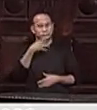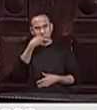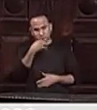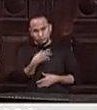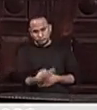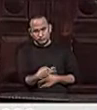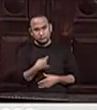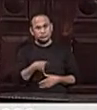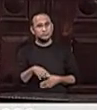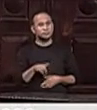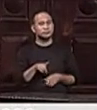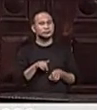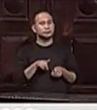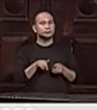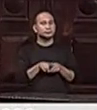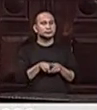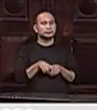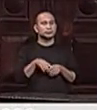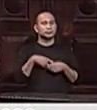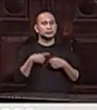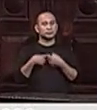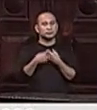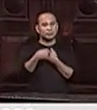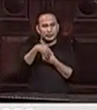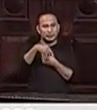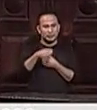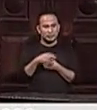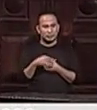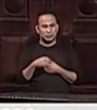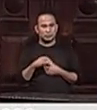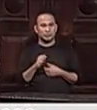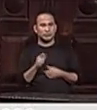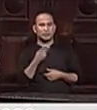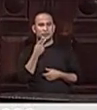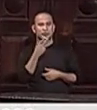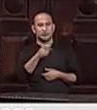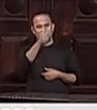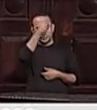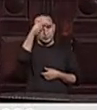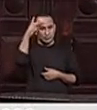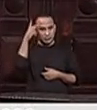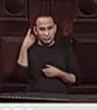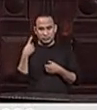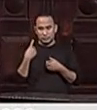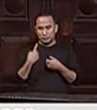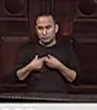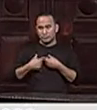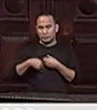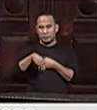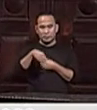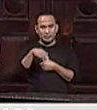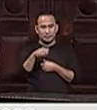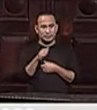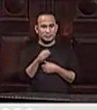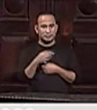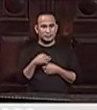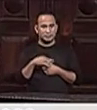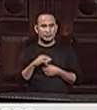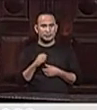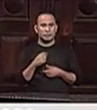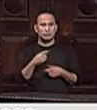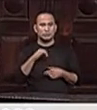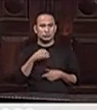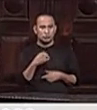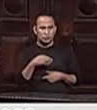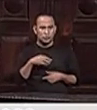a bem do município de Mesquita, mas defendo a permanência do prefeito municipal de Mesquita, prefeito Jorge Miranda, pois entendo